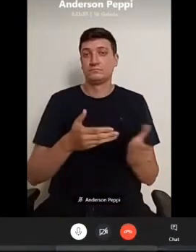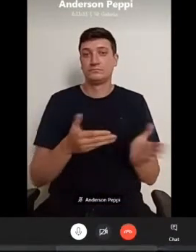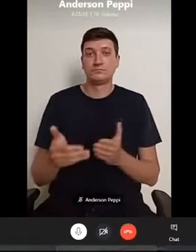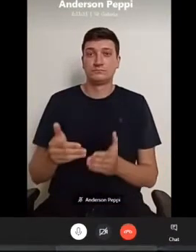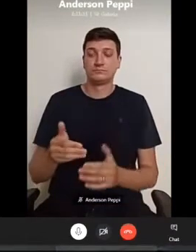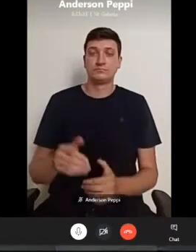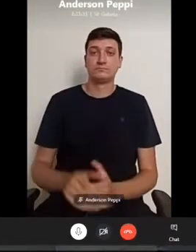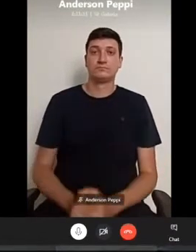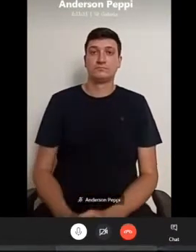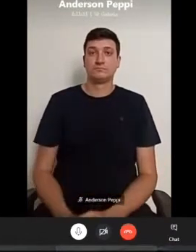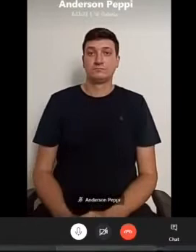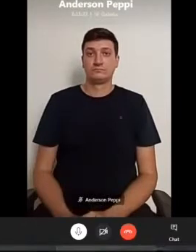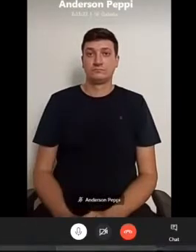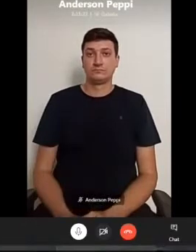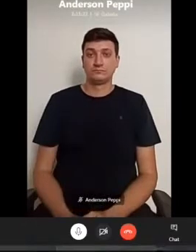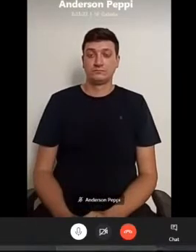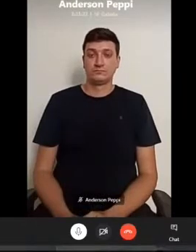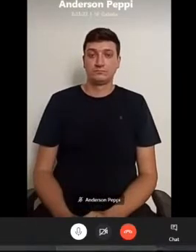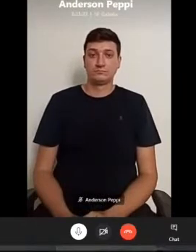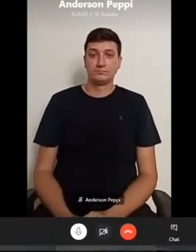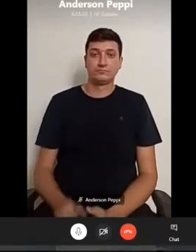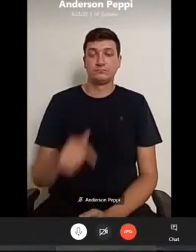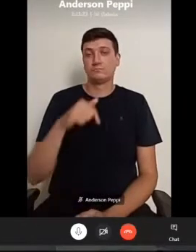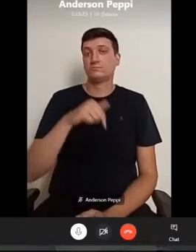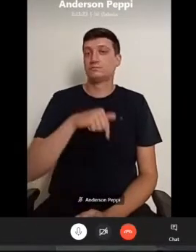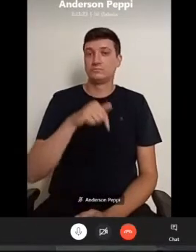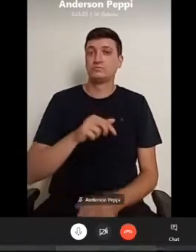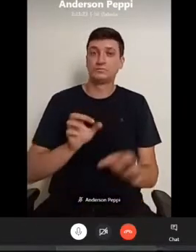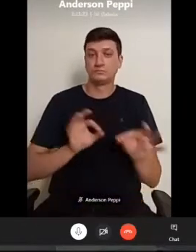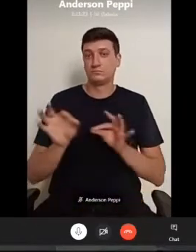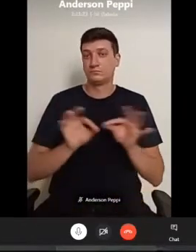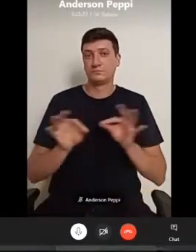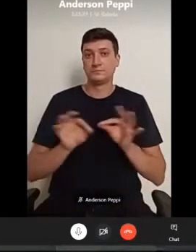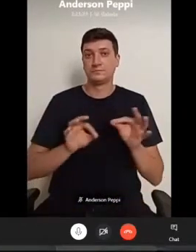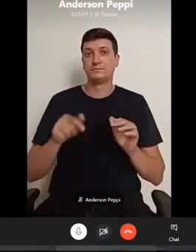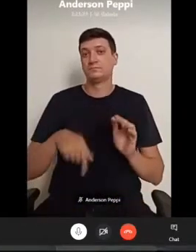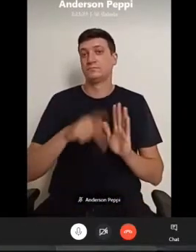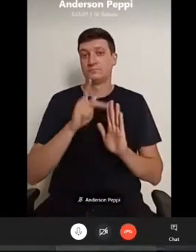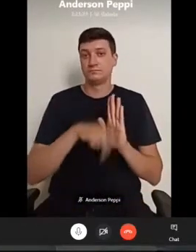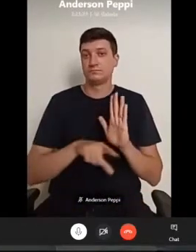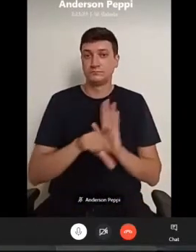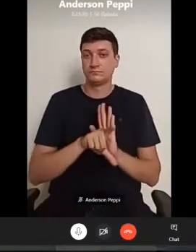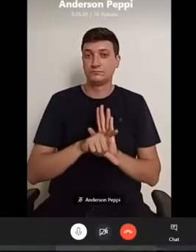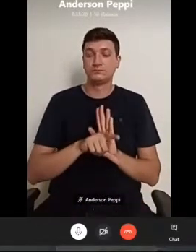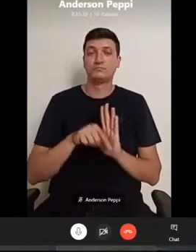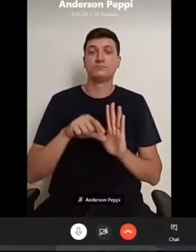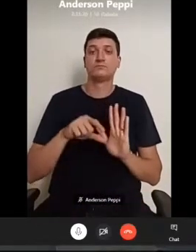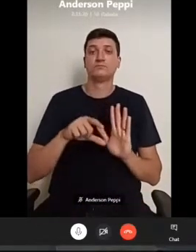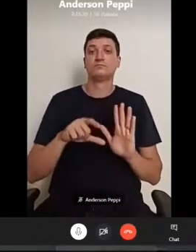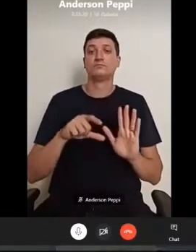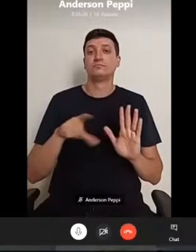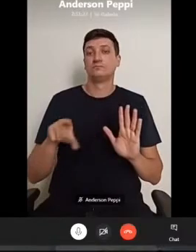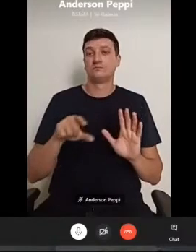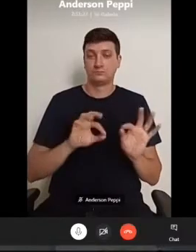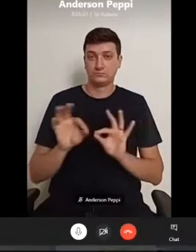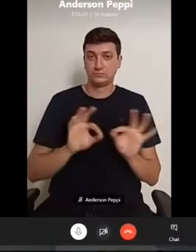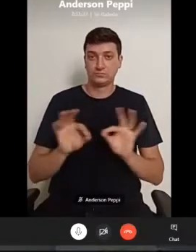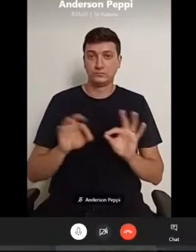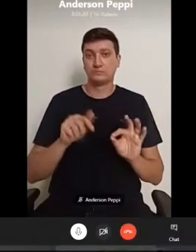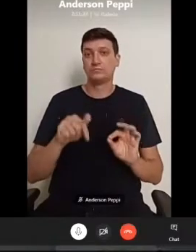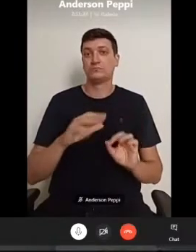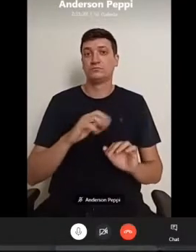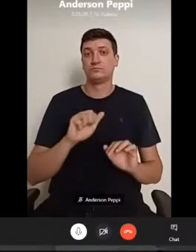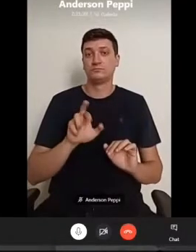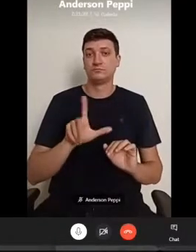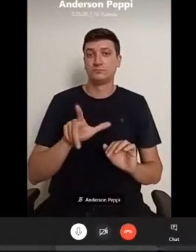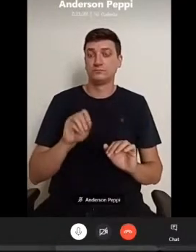Sendo regimental, graças ao projeto de lei do vereador, né, ex-vereador Carlos Trigo, eu vou